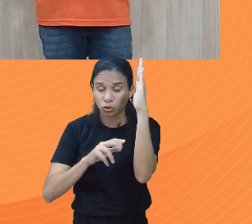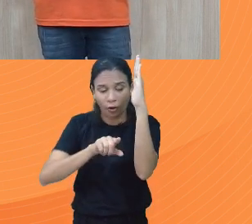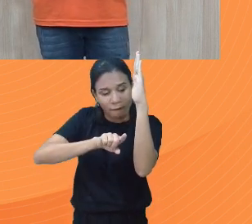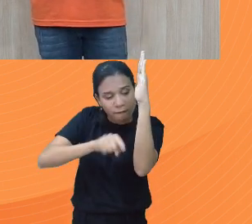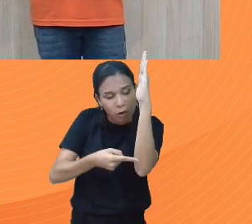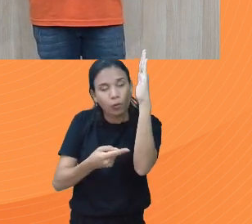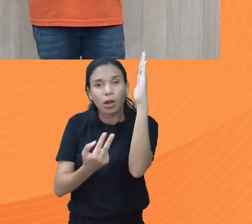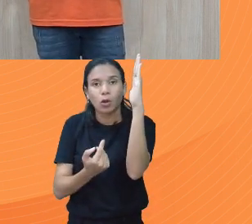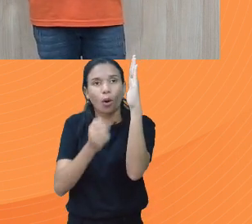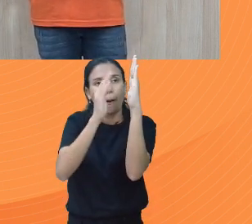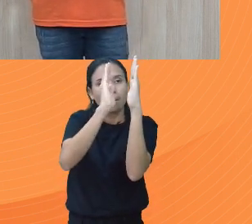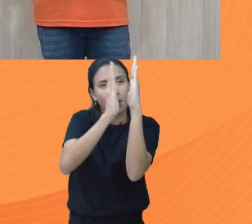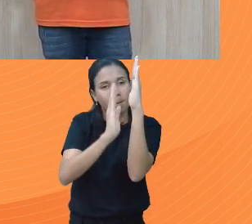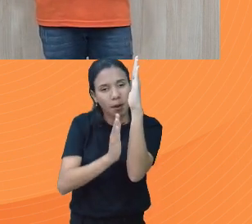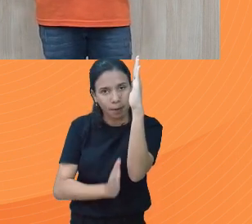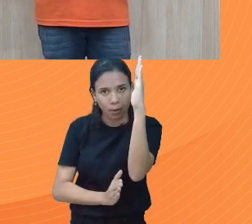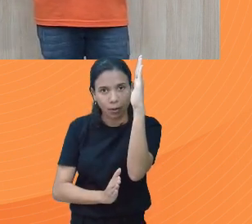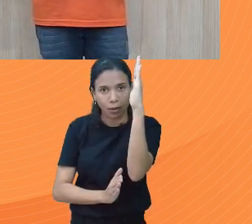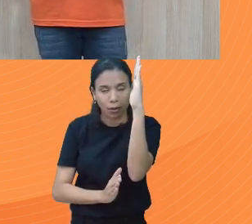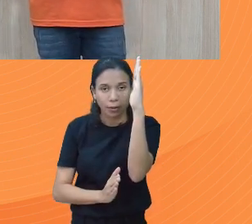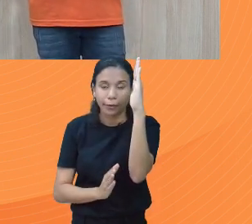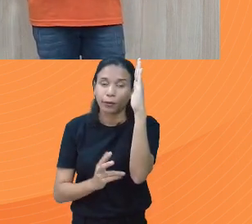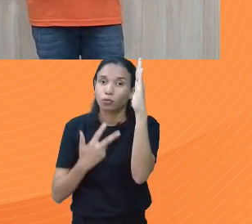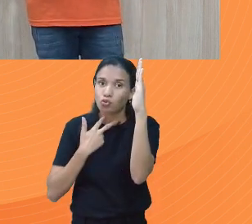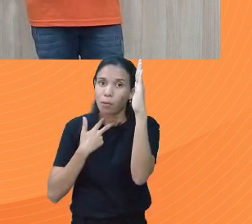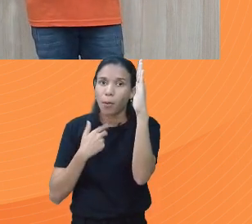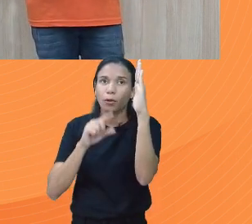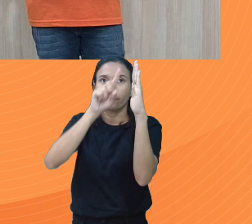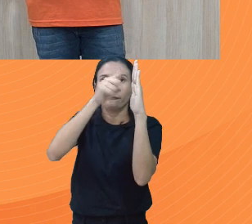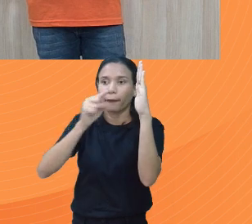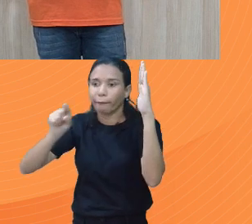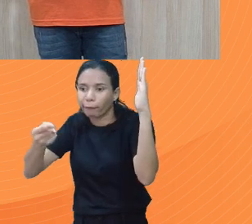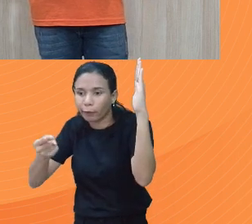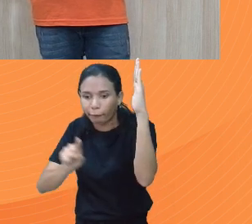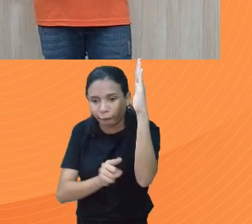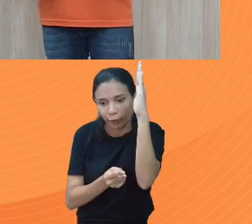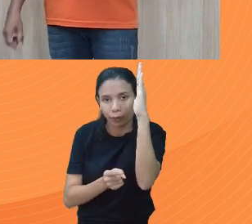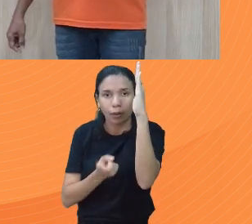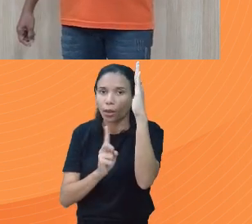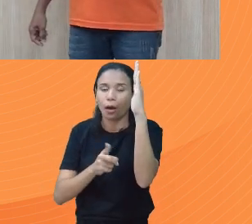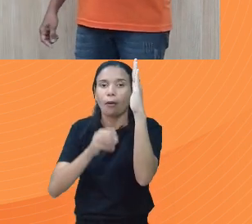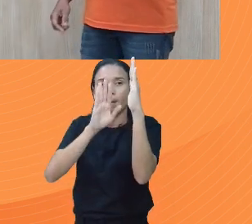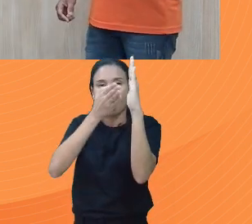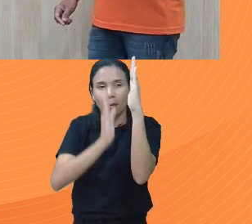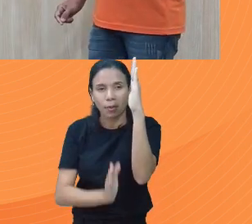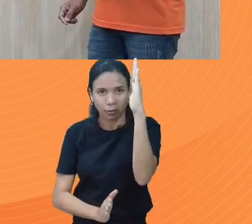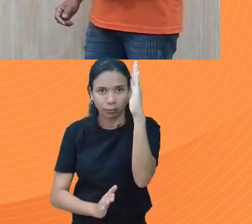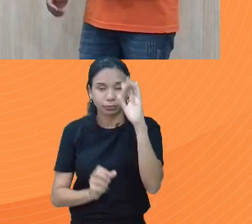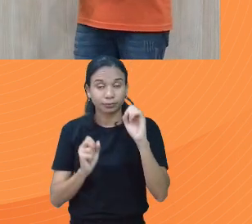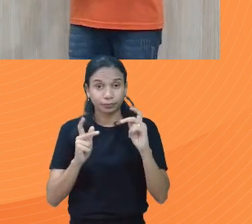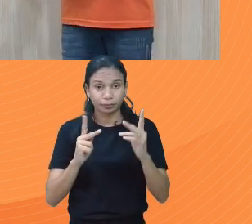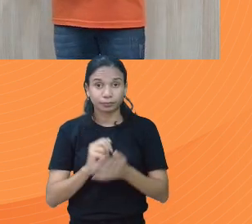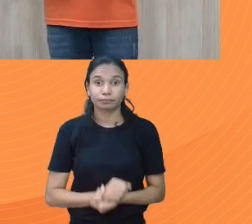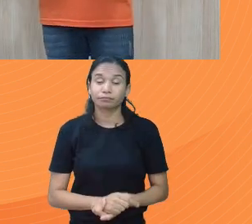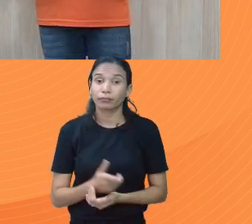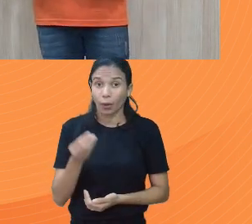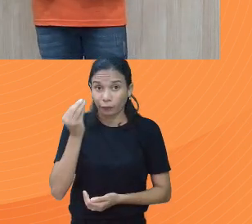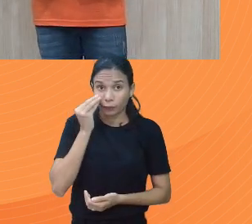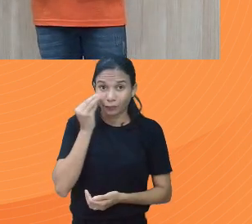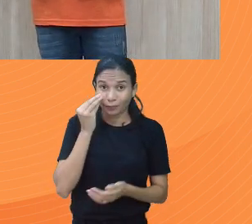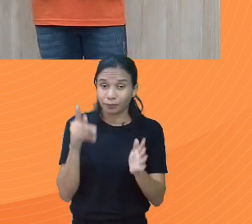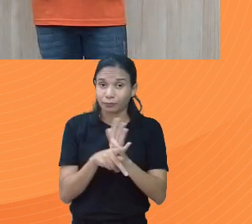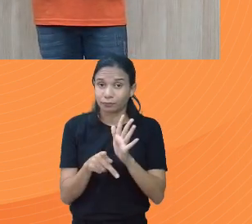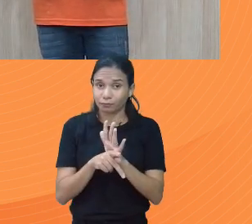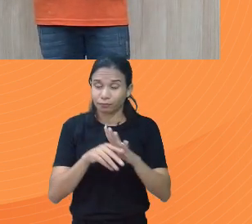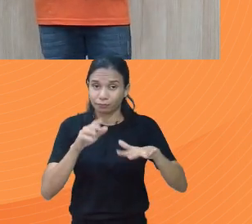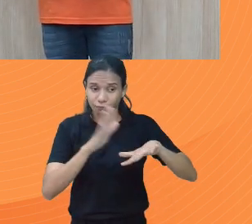ok, gente? Cuidado para vocês não montarem a conta errada, tá certo? Então, bora lá. Vamos conferir essa conta